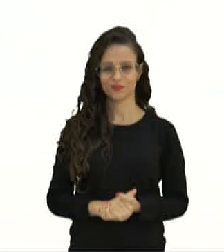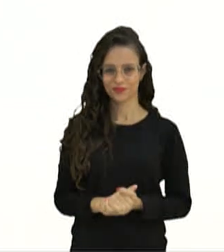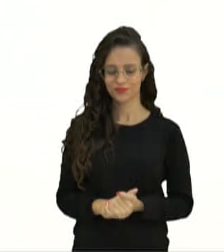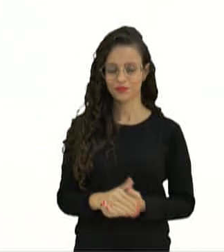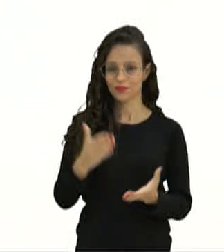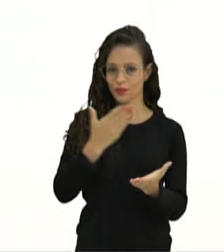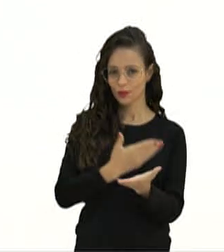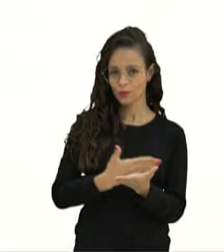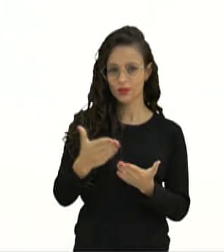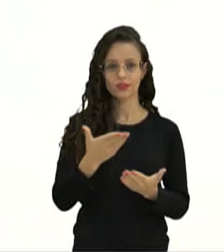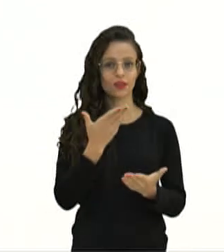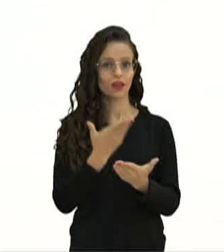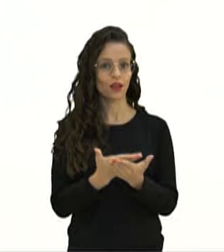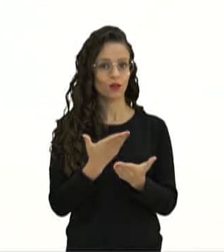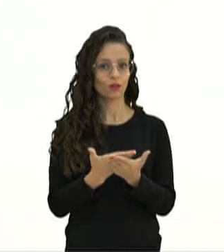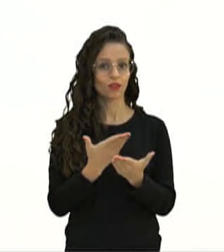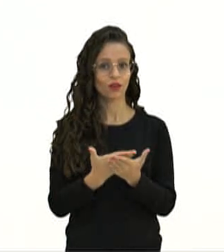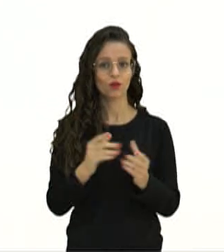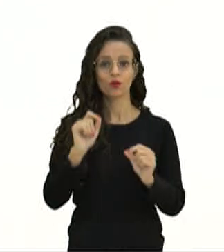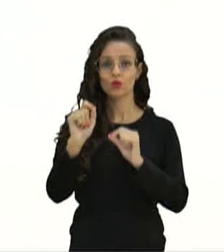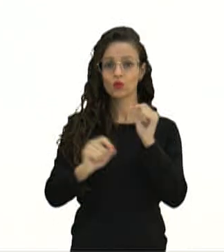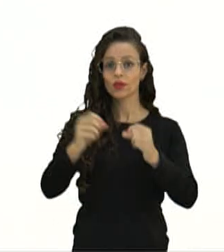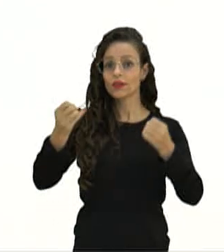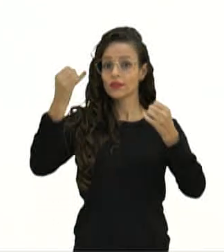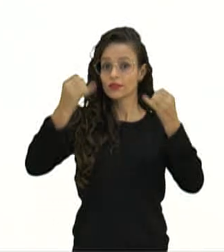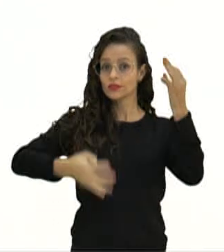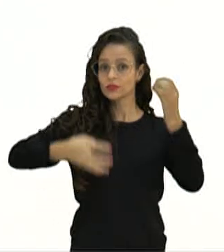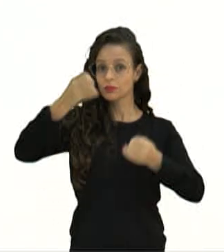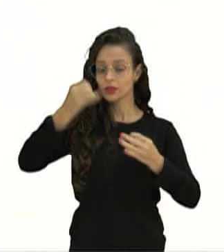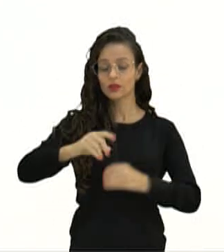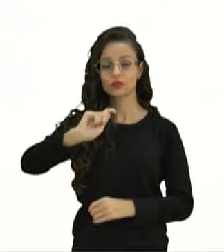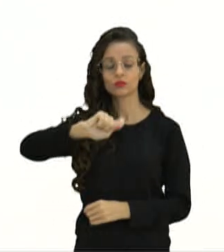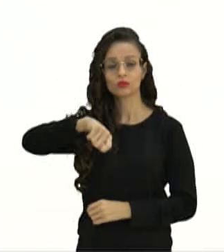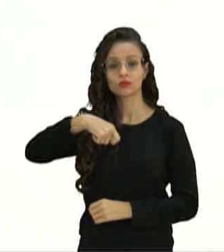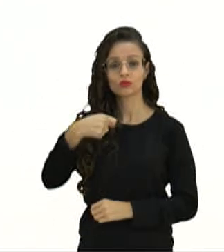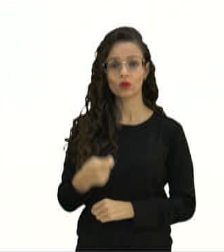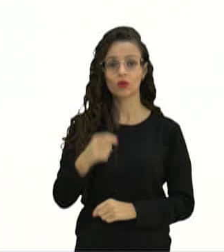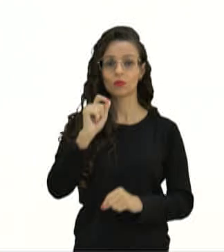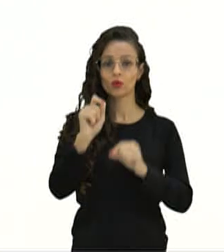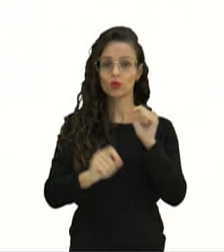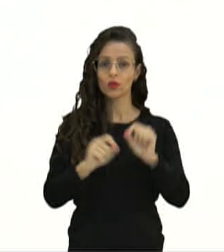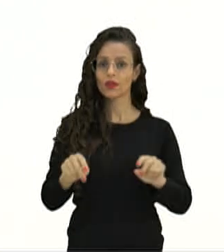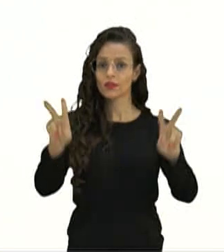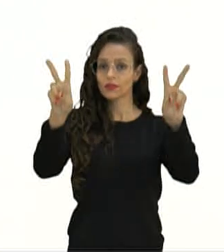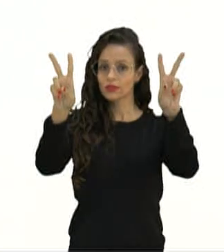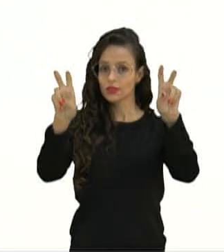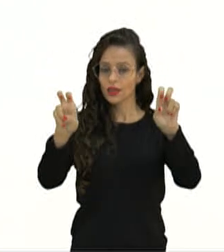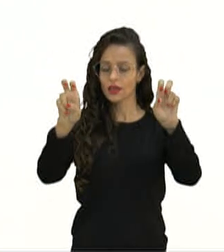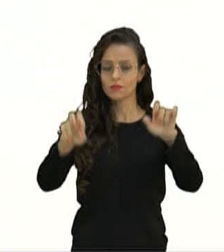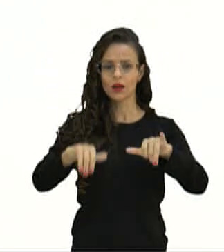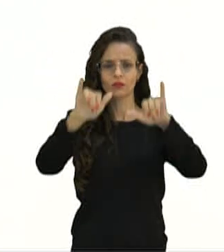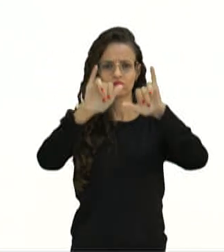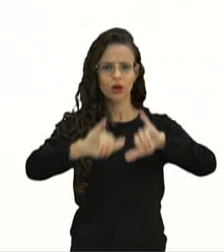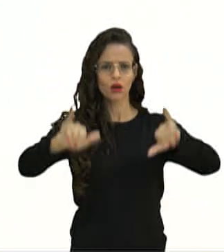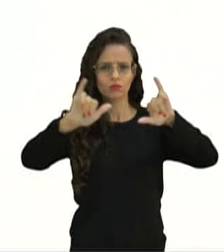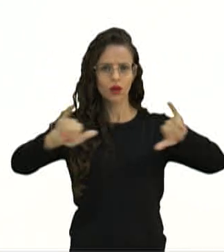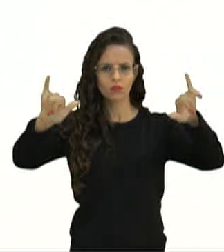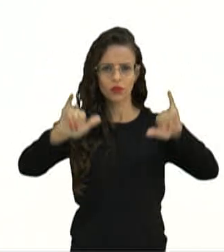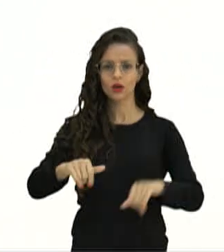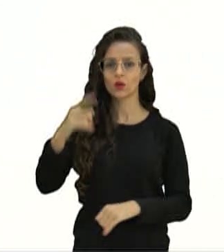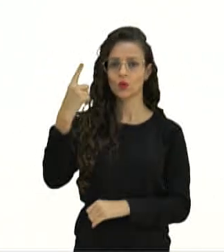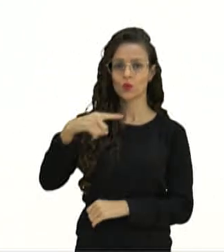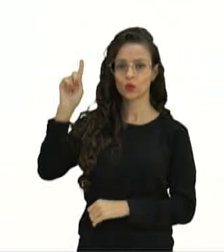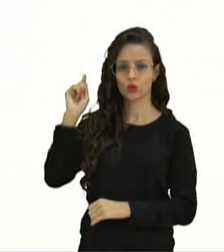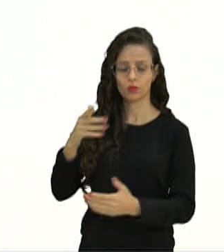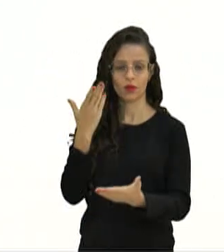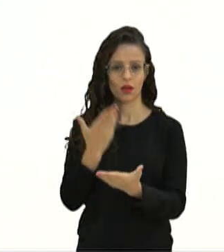vamos iniciar a nossa aula falando sobre um tema que foi amplamente discutido na nossa aula